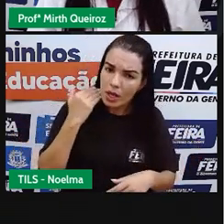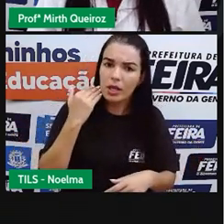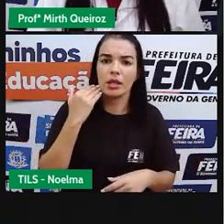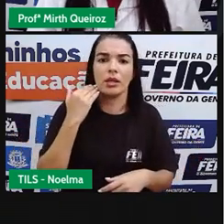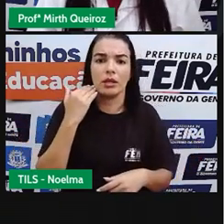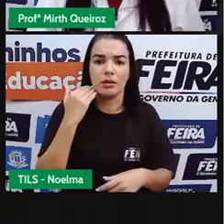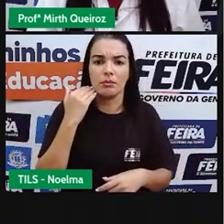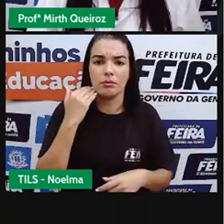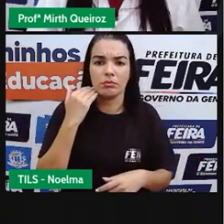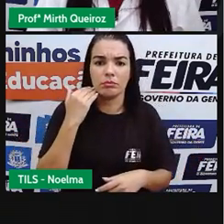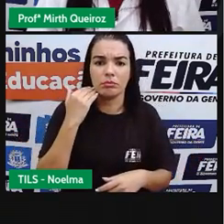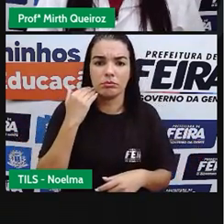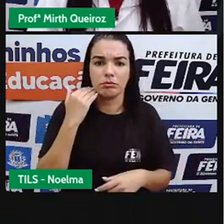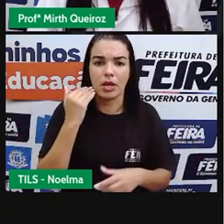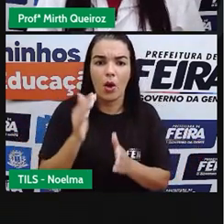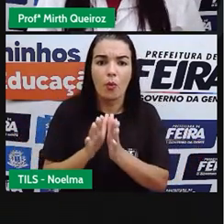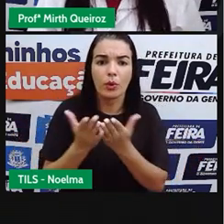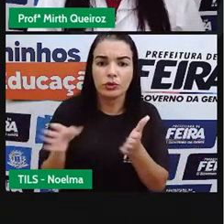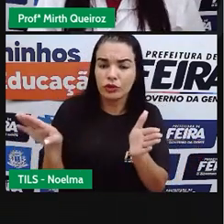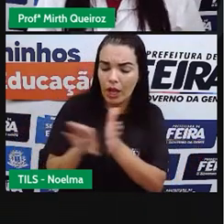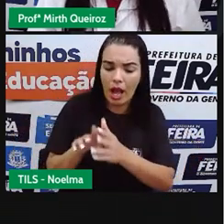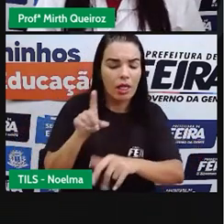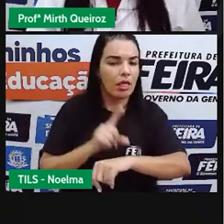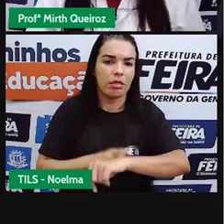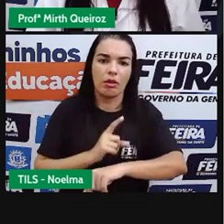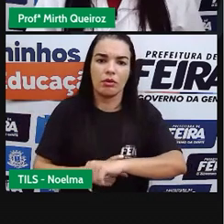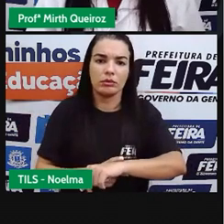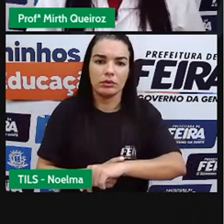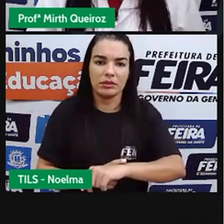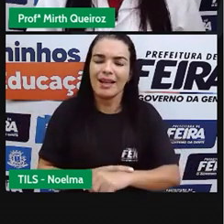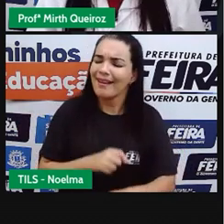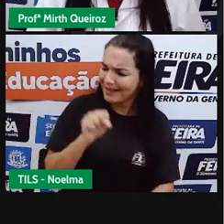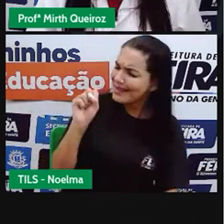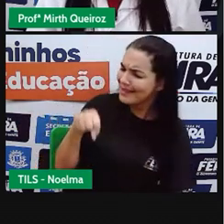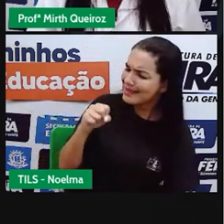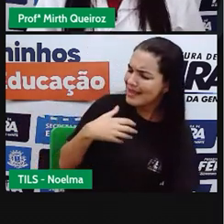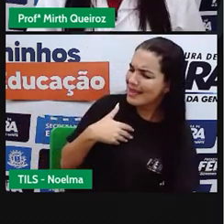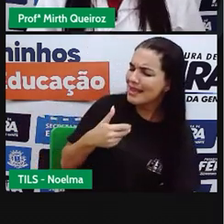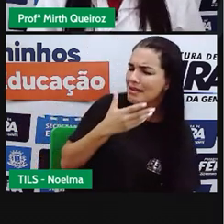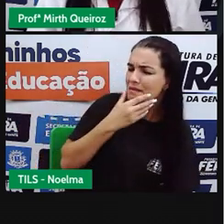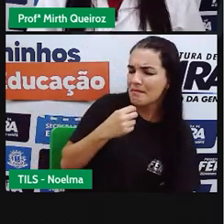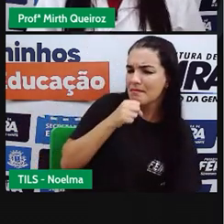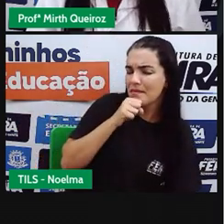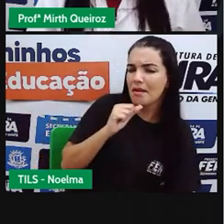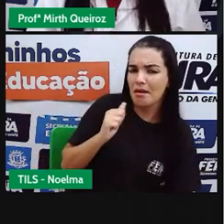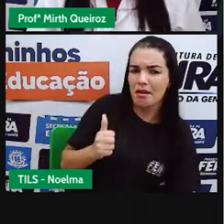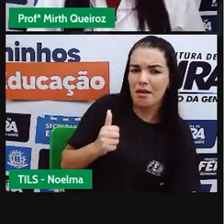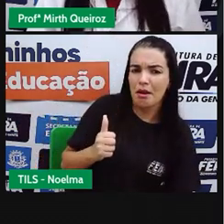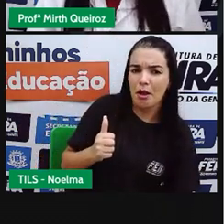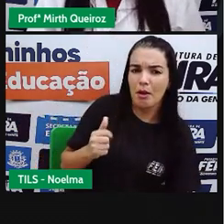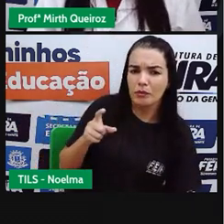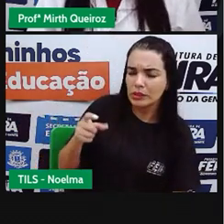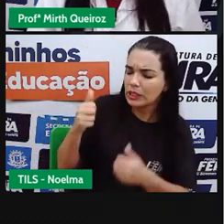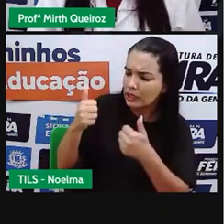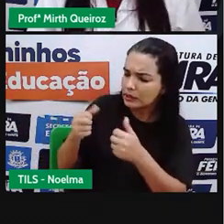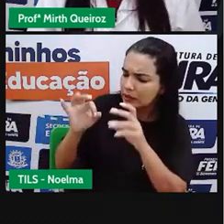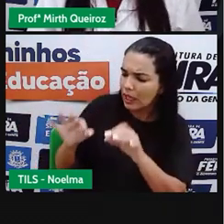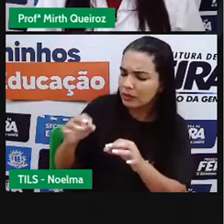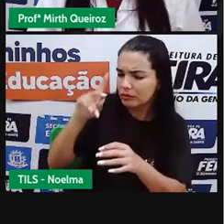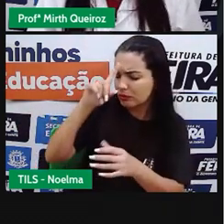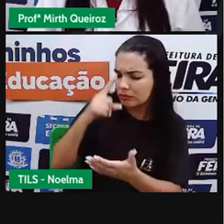morremos quando chegar nossa hora. Sim, meu velho, você tem razão. Nada nos fará sair